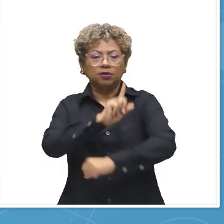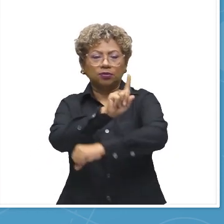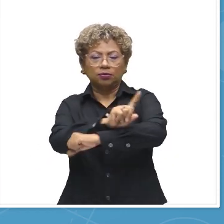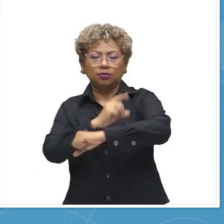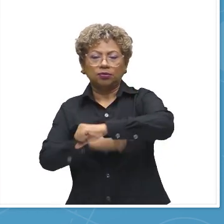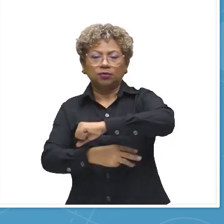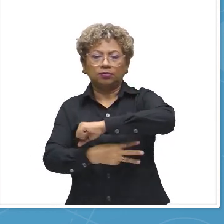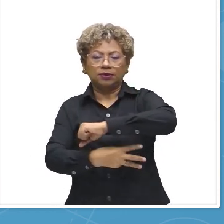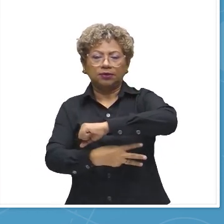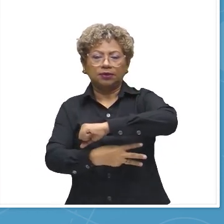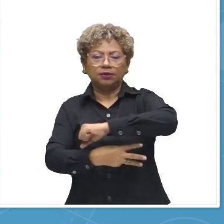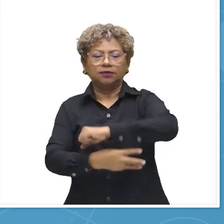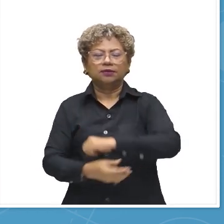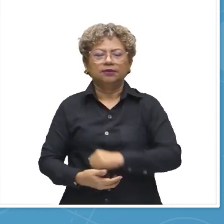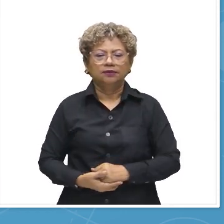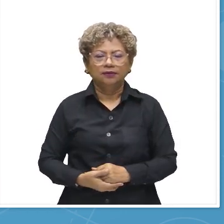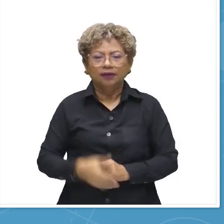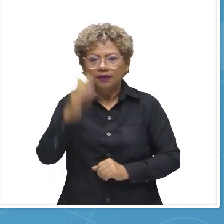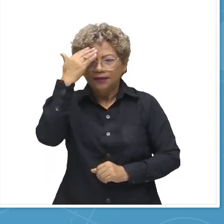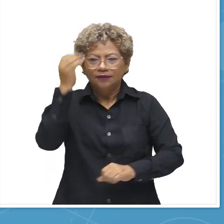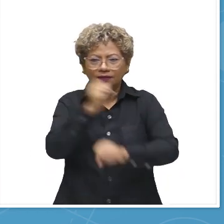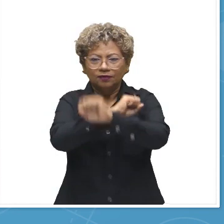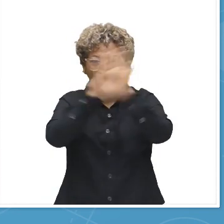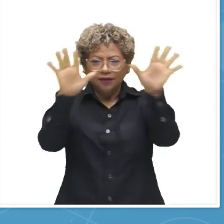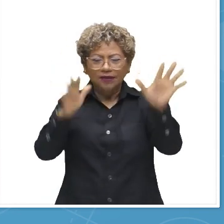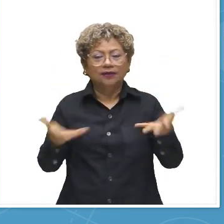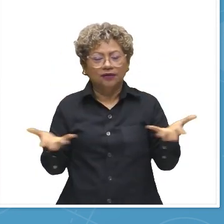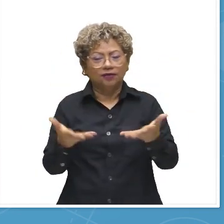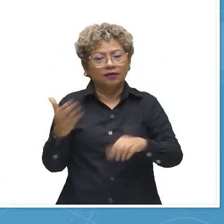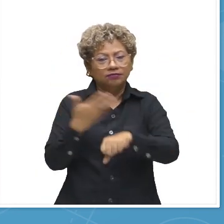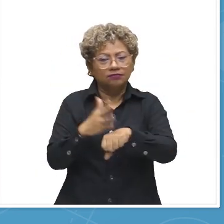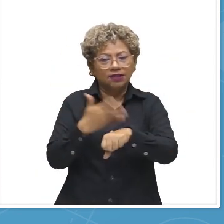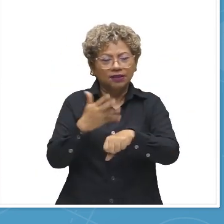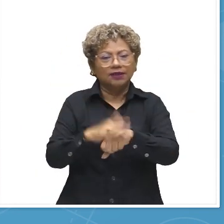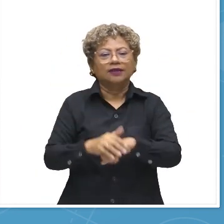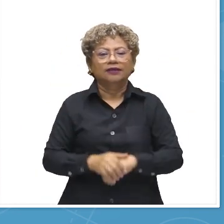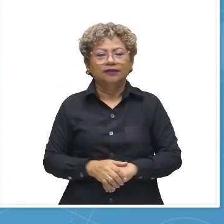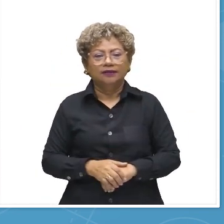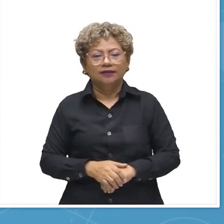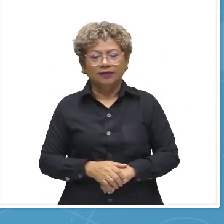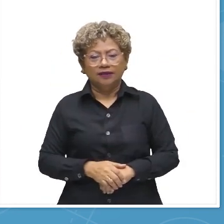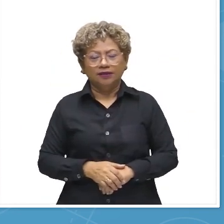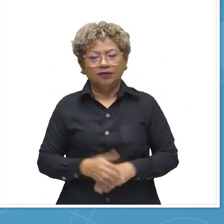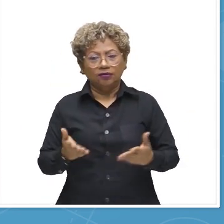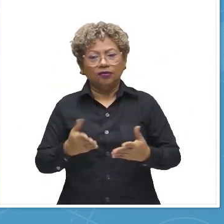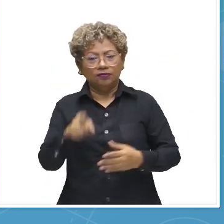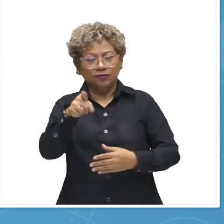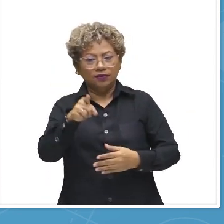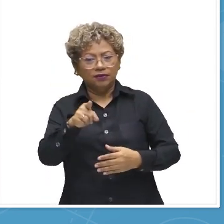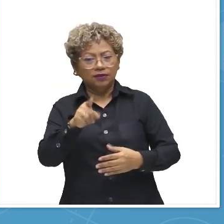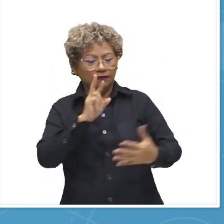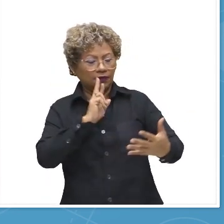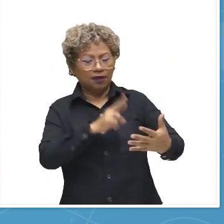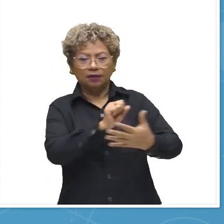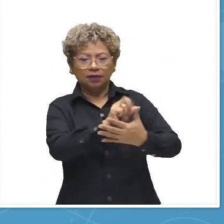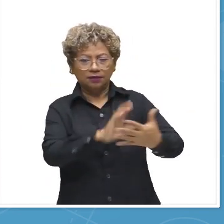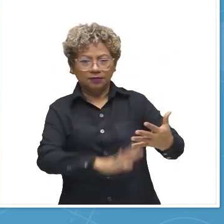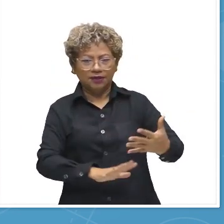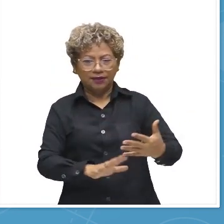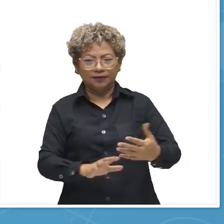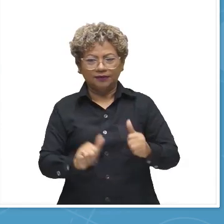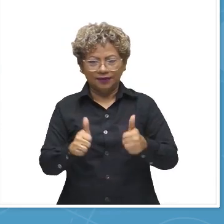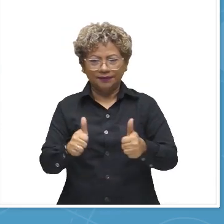sobre 3. Tudo bem, pessoal? Vamos treinar um pouquinho agora? Eu vou chamar a nossa DLI, tá? Vou explicar para você como é que faz, aí em seguida a gente vai resolver.